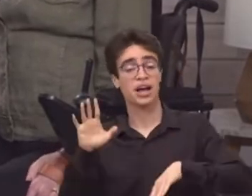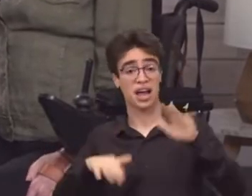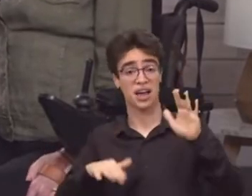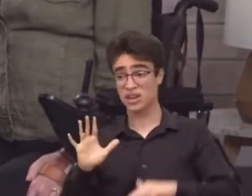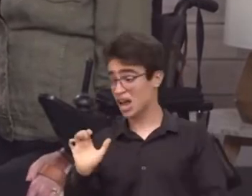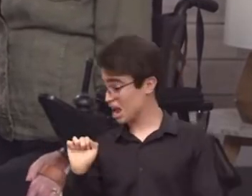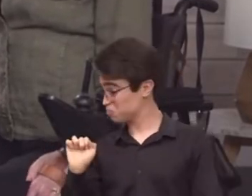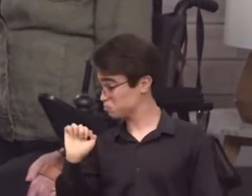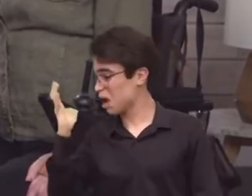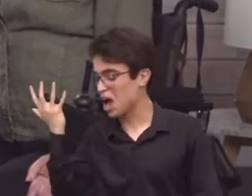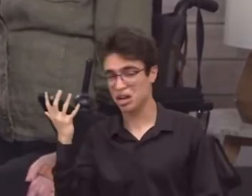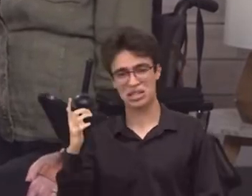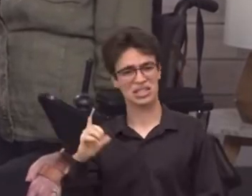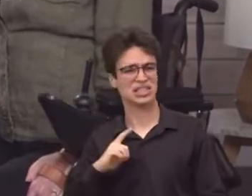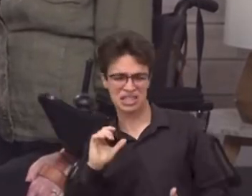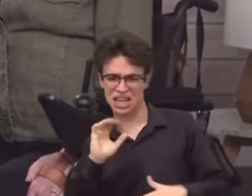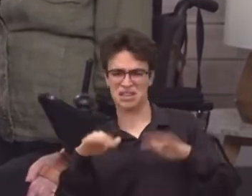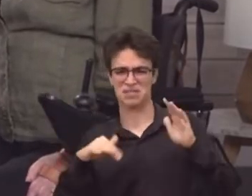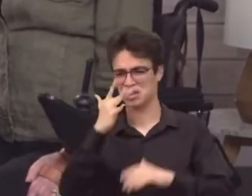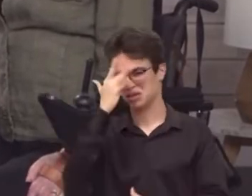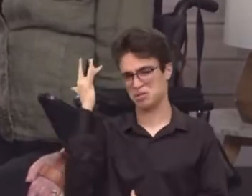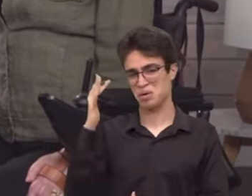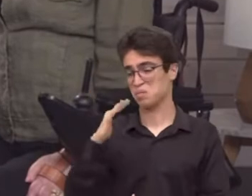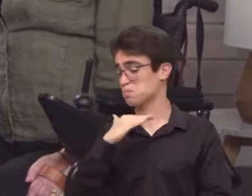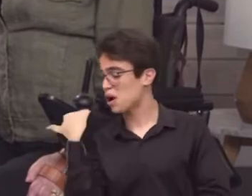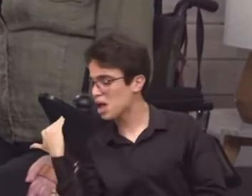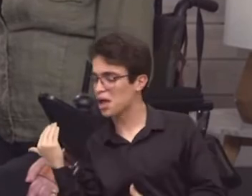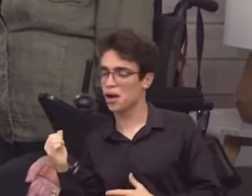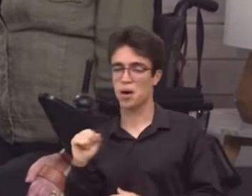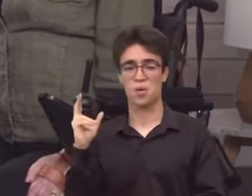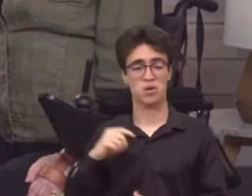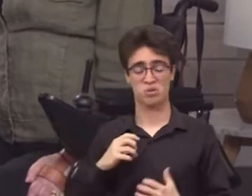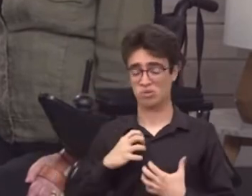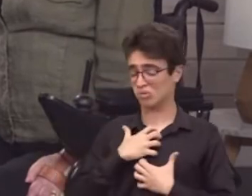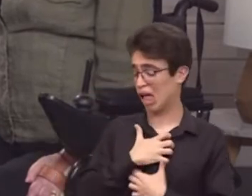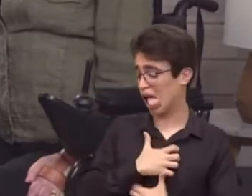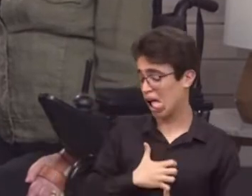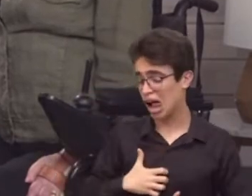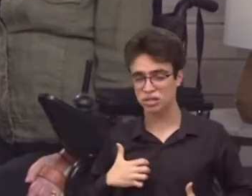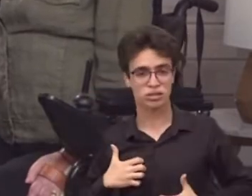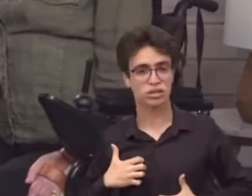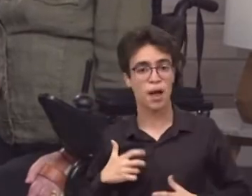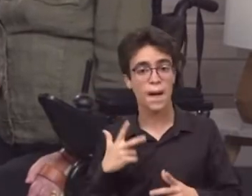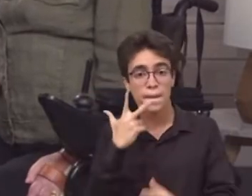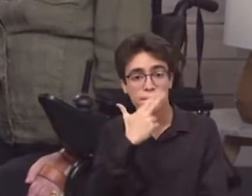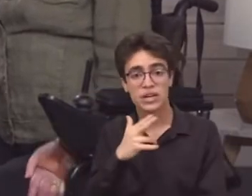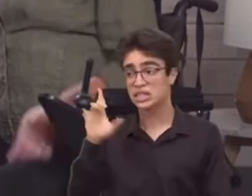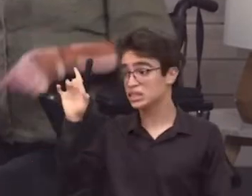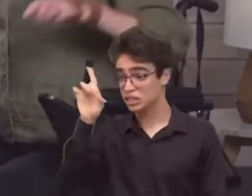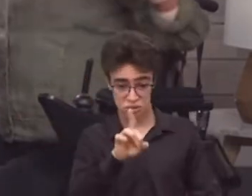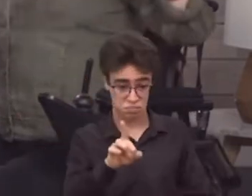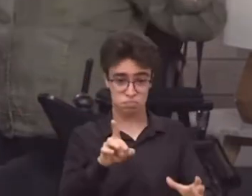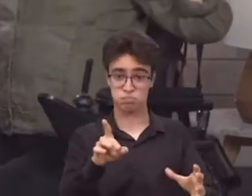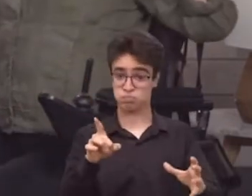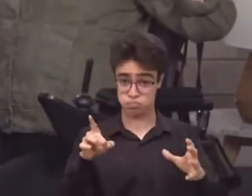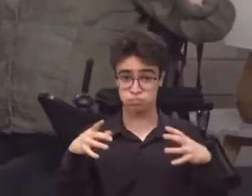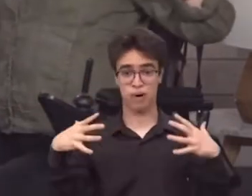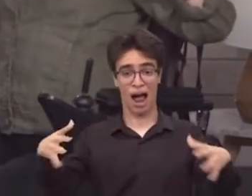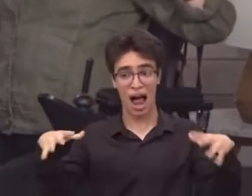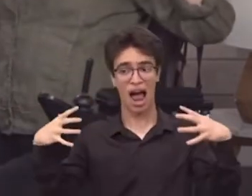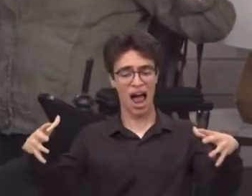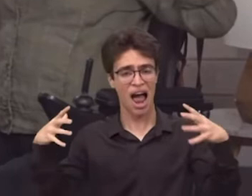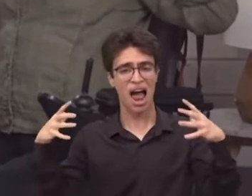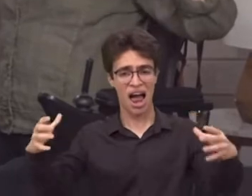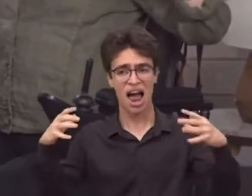acontece um acidente sério uma grande perda uma grande frustração é como se Deus estivesse sacudindo os nossos ombros